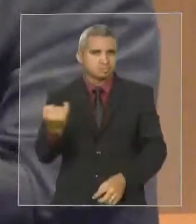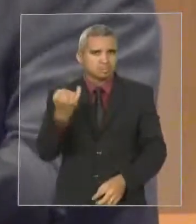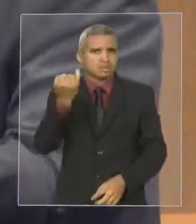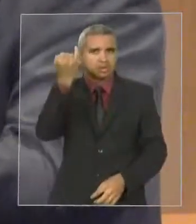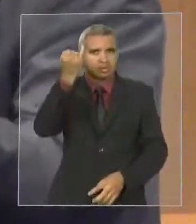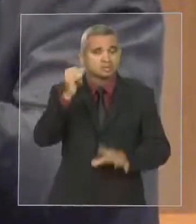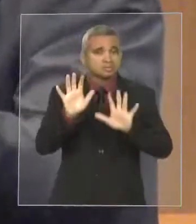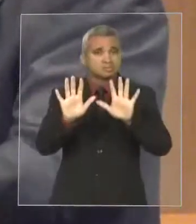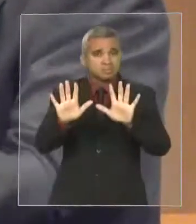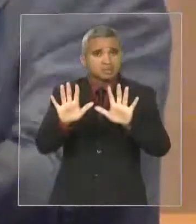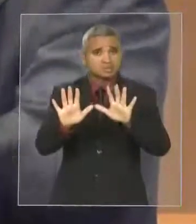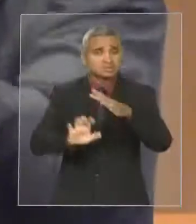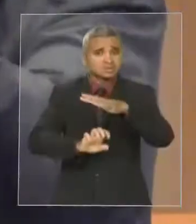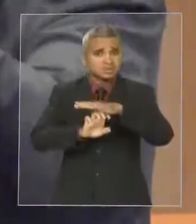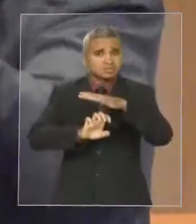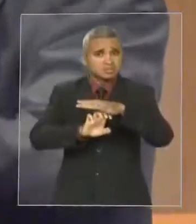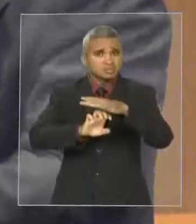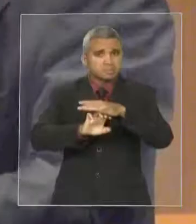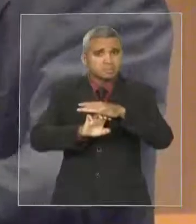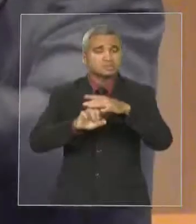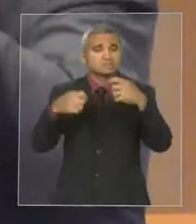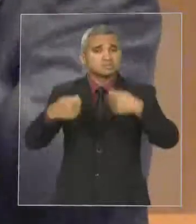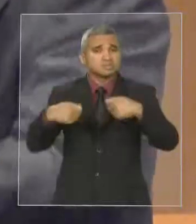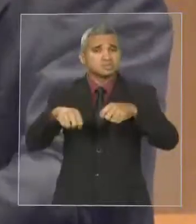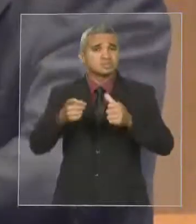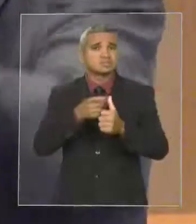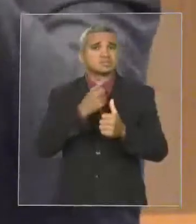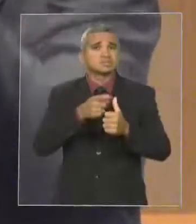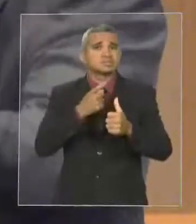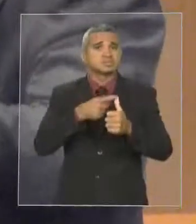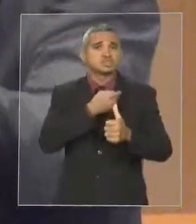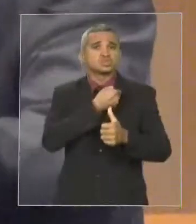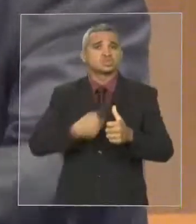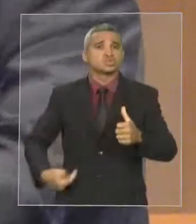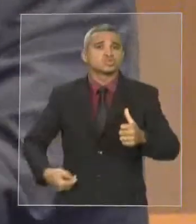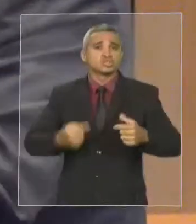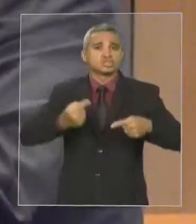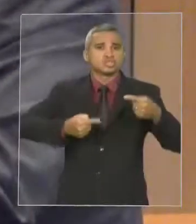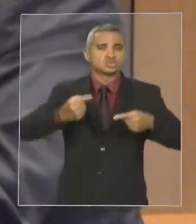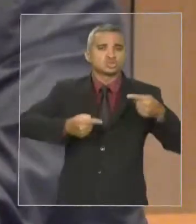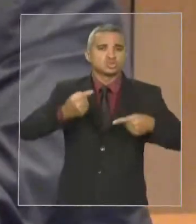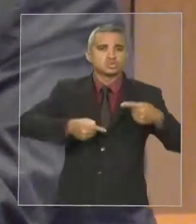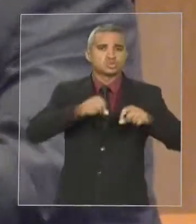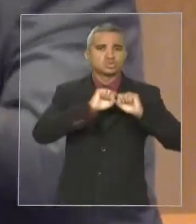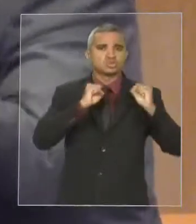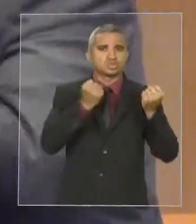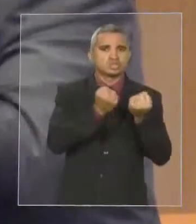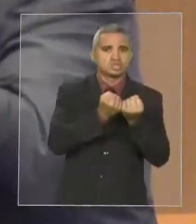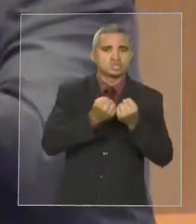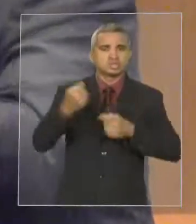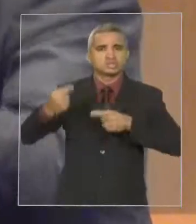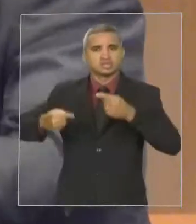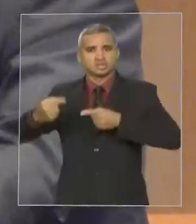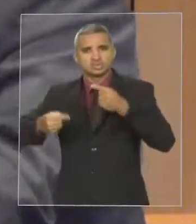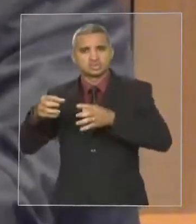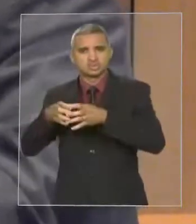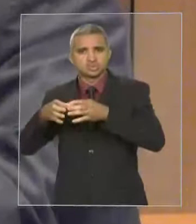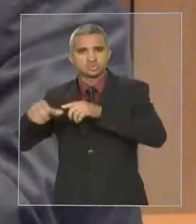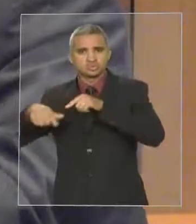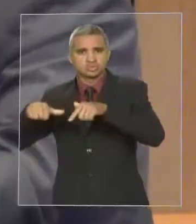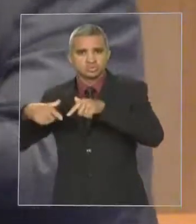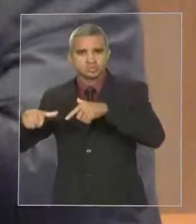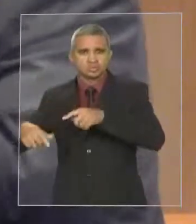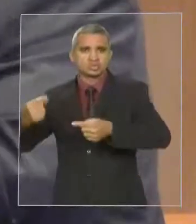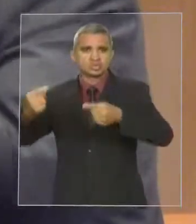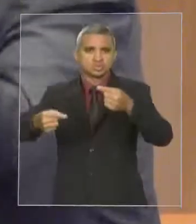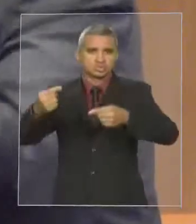mas eles têm que ser discutidos com a classe política, com a sociedade, com os trabalhadores. Nós temos vários exemplos aqui